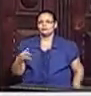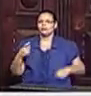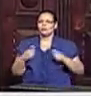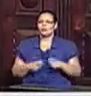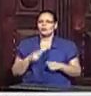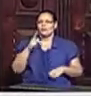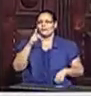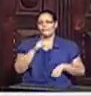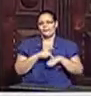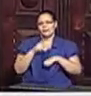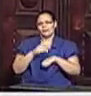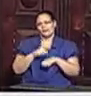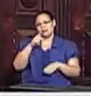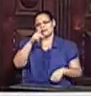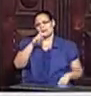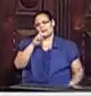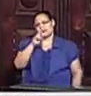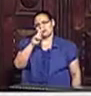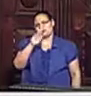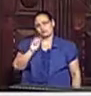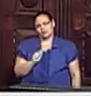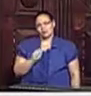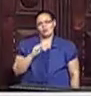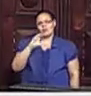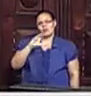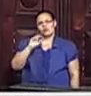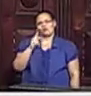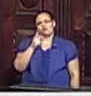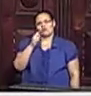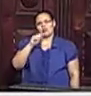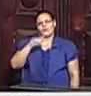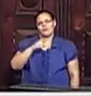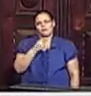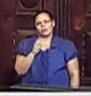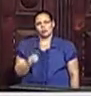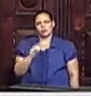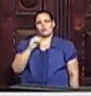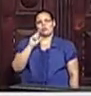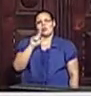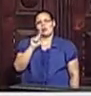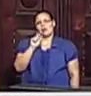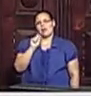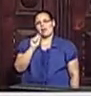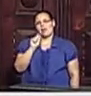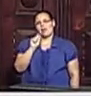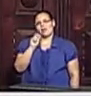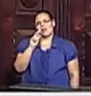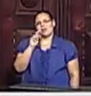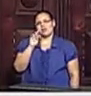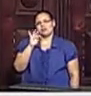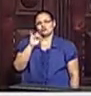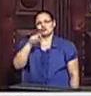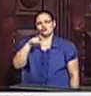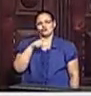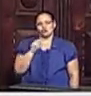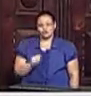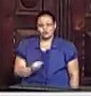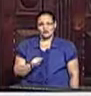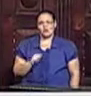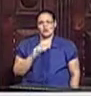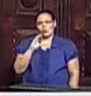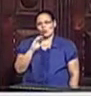da Pedreira, do Chapadão, da Lagartixa, na região de Costa Barros e da Pavuna. Senhoras e senhores,